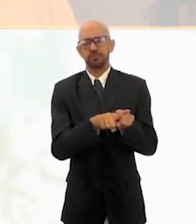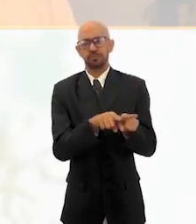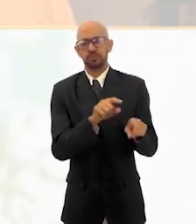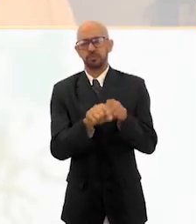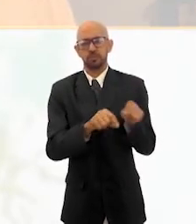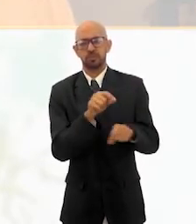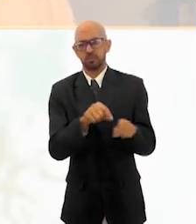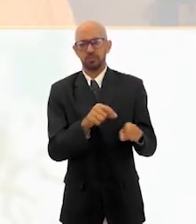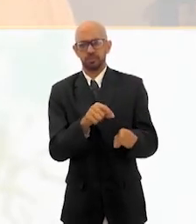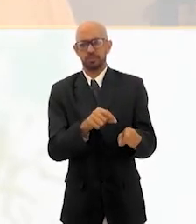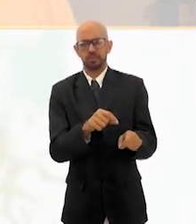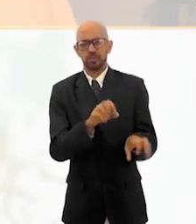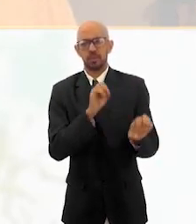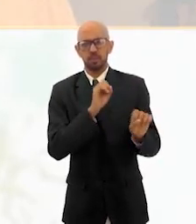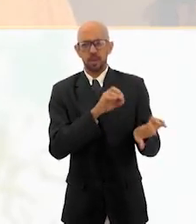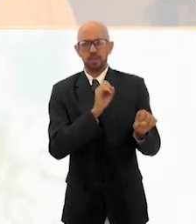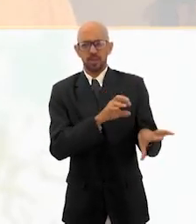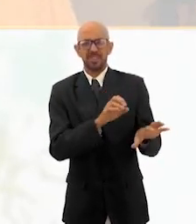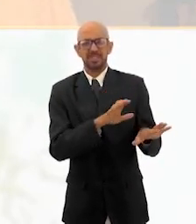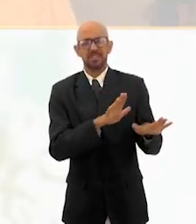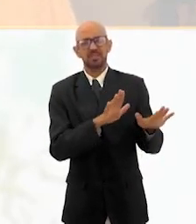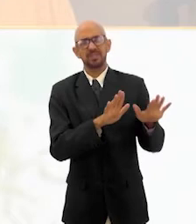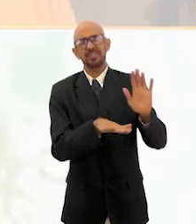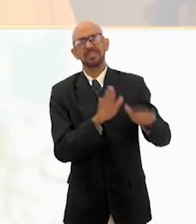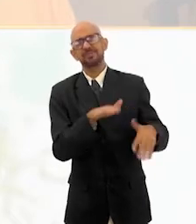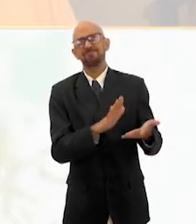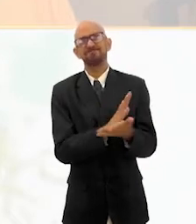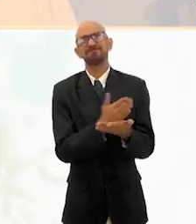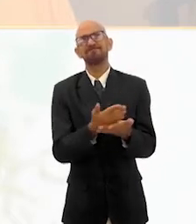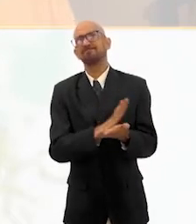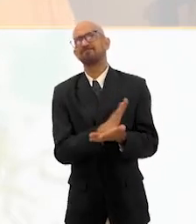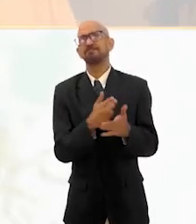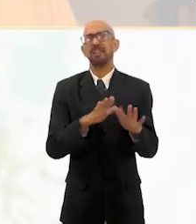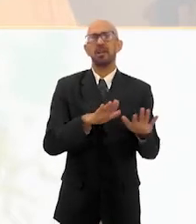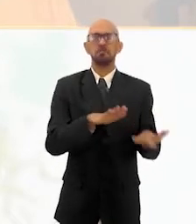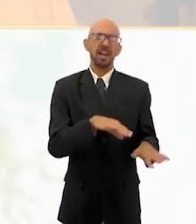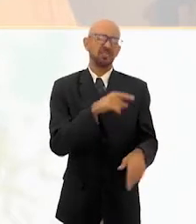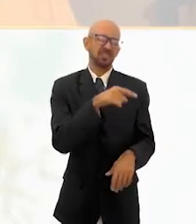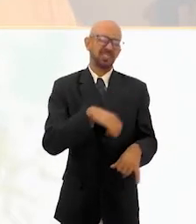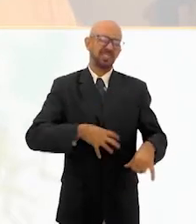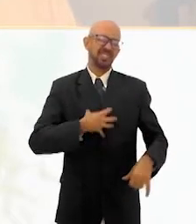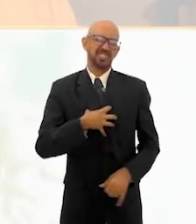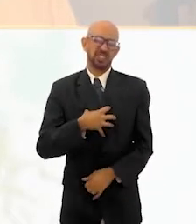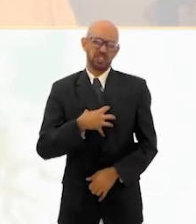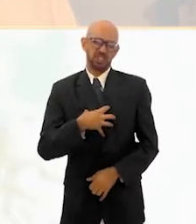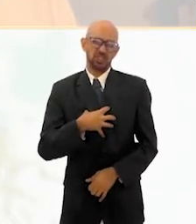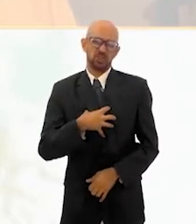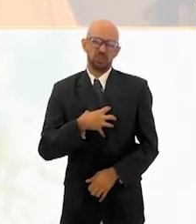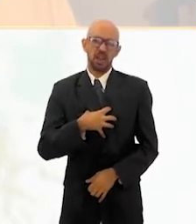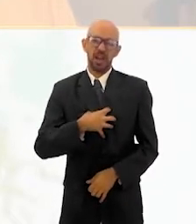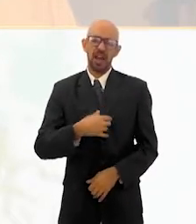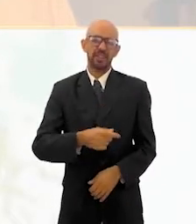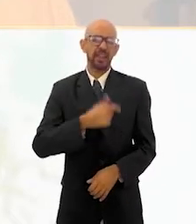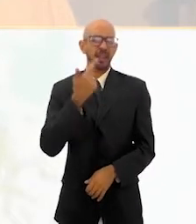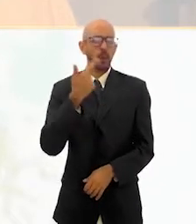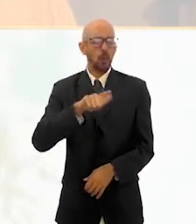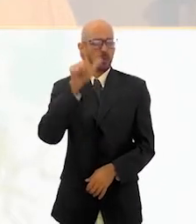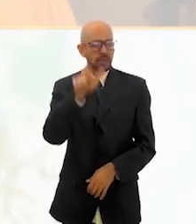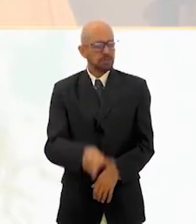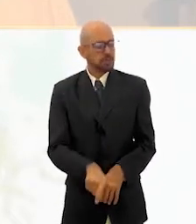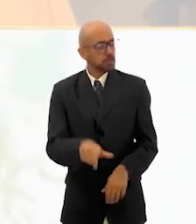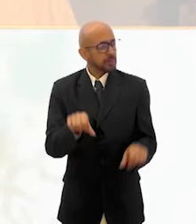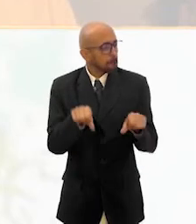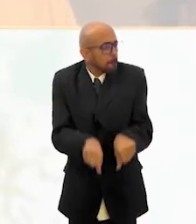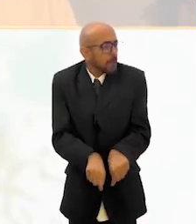que pelo menos a mim incomoda ouvir, ah, mas você está sentindo isso aí? Mas tem tanta gente, não sei